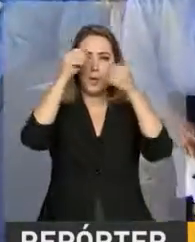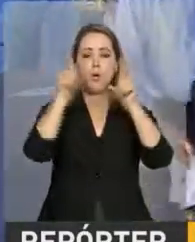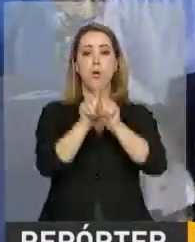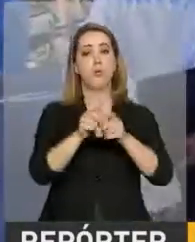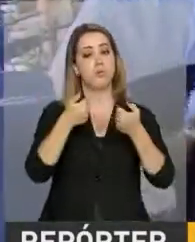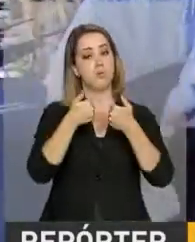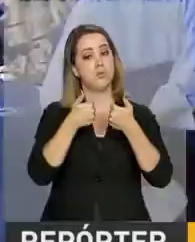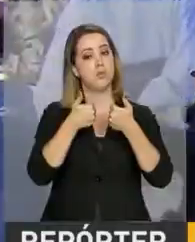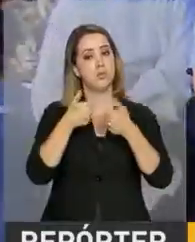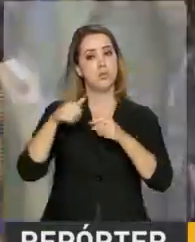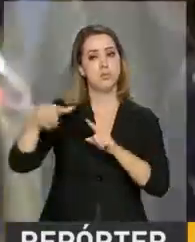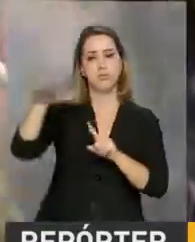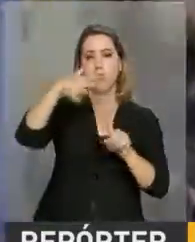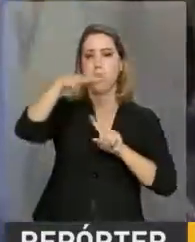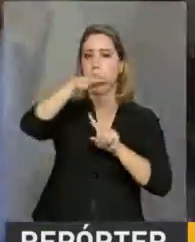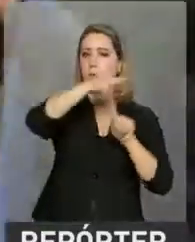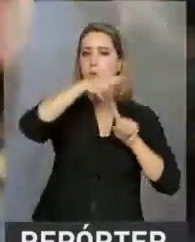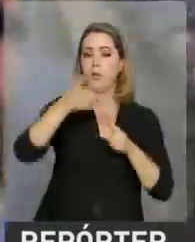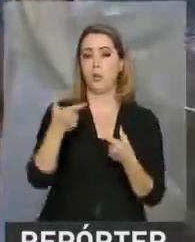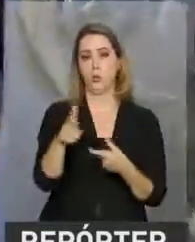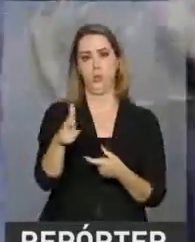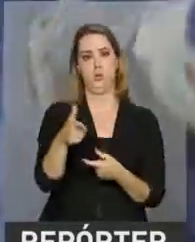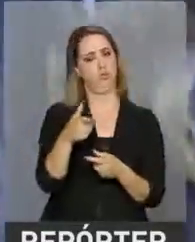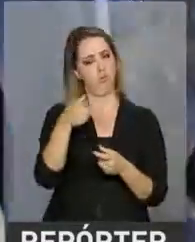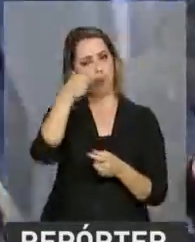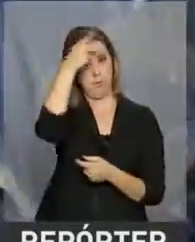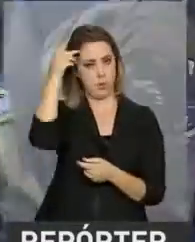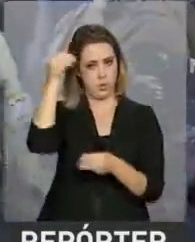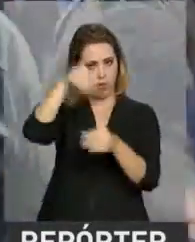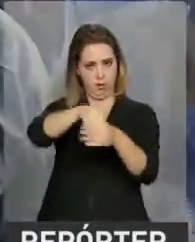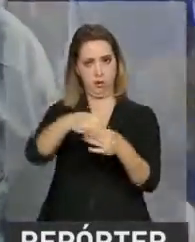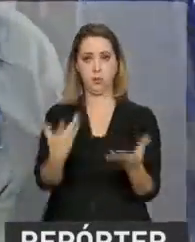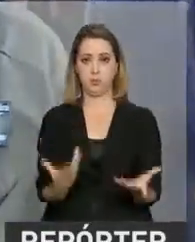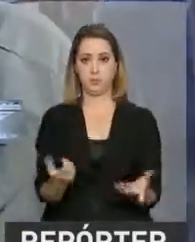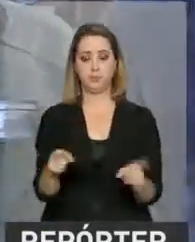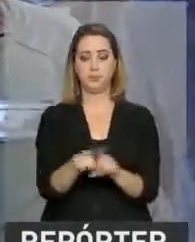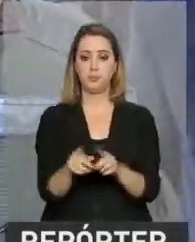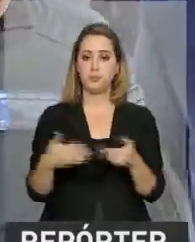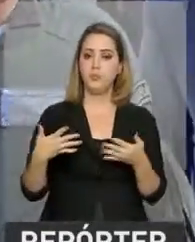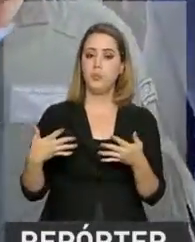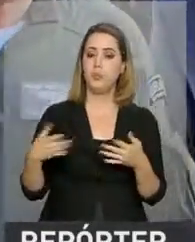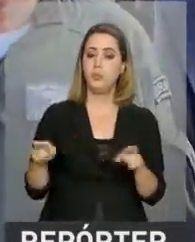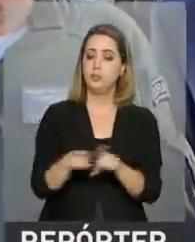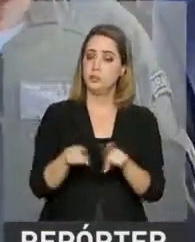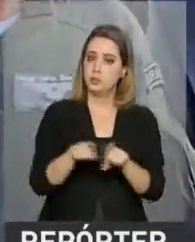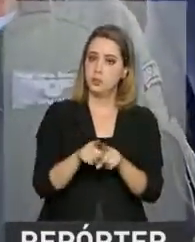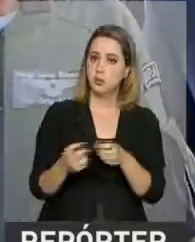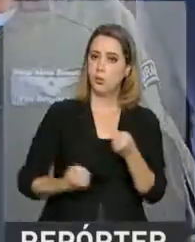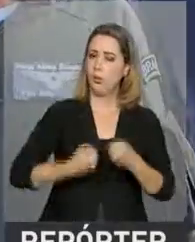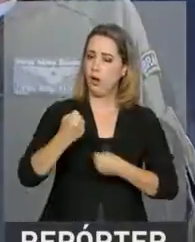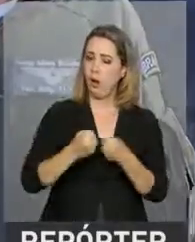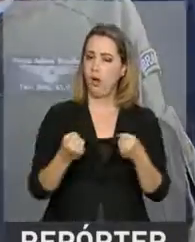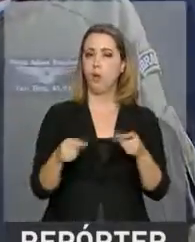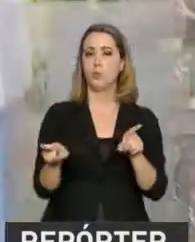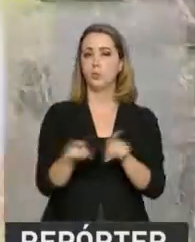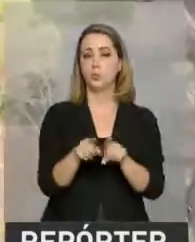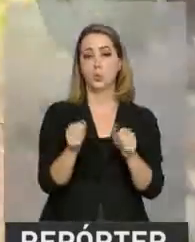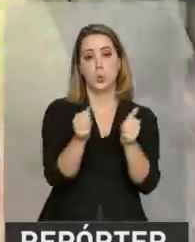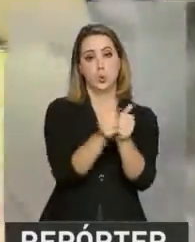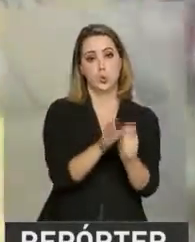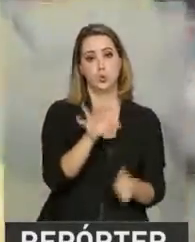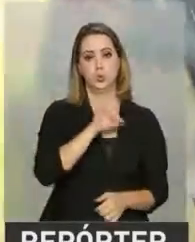veículos aéreos não tripulados. Até mesmo as operações em rodovias, feitas em parceria com a Polícia Rodoviária